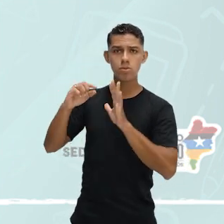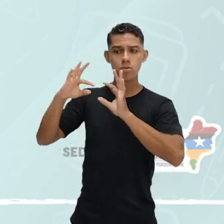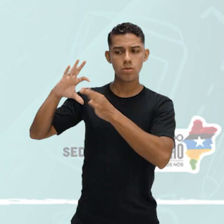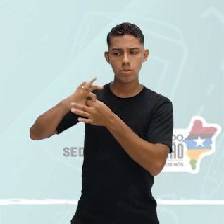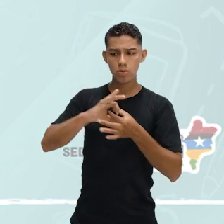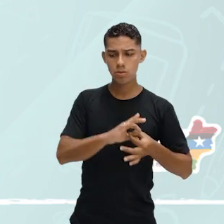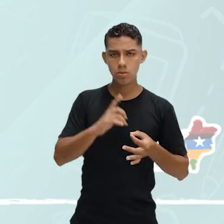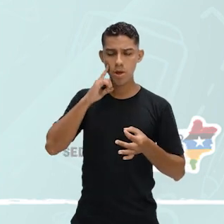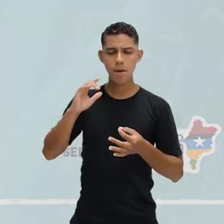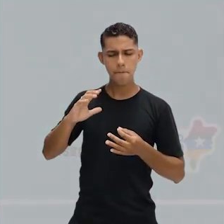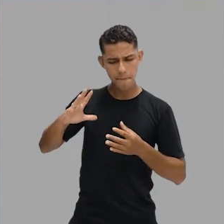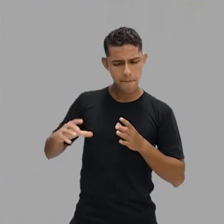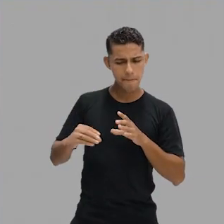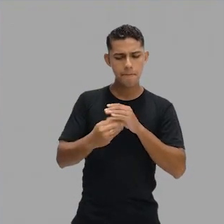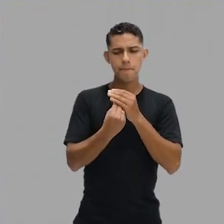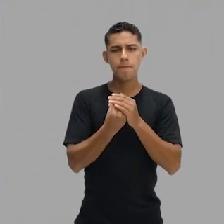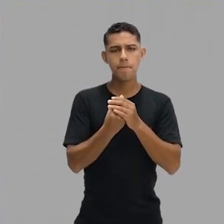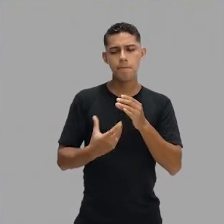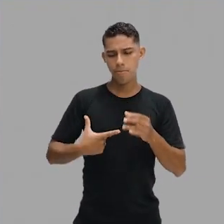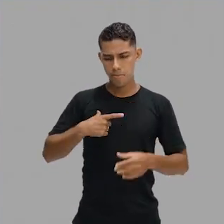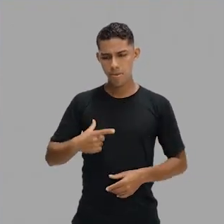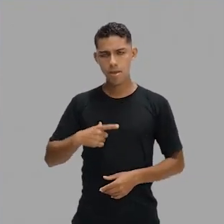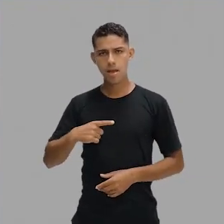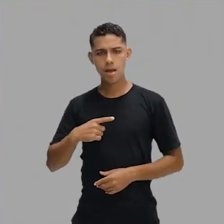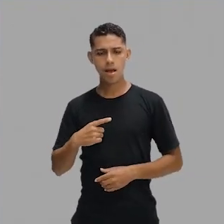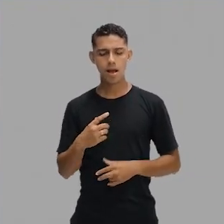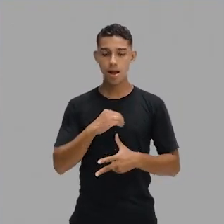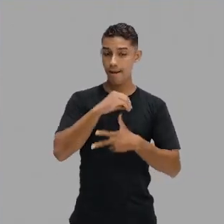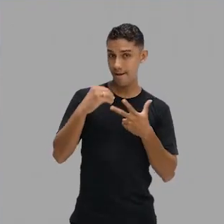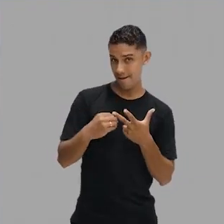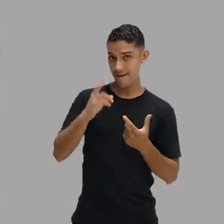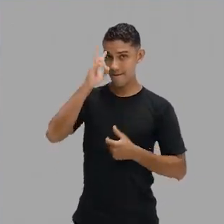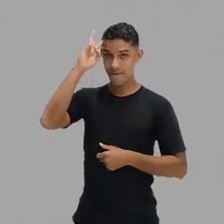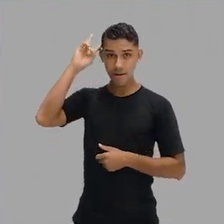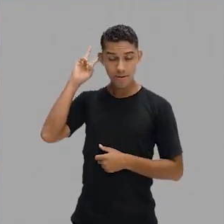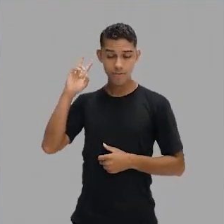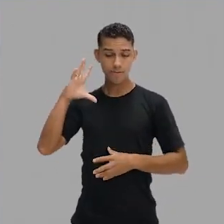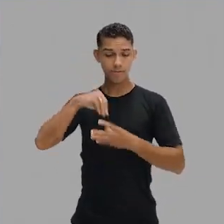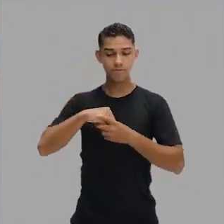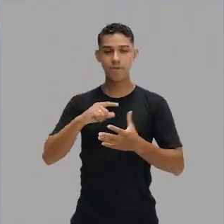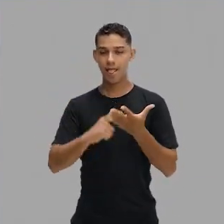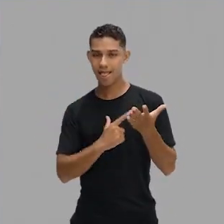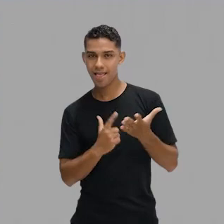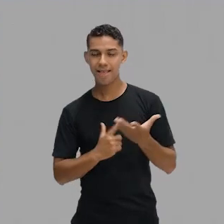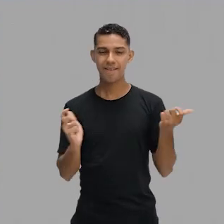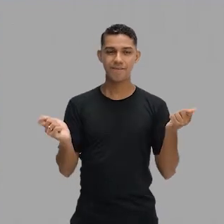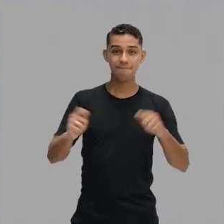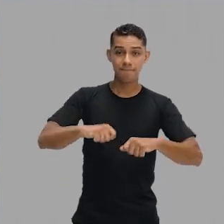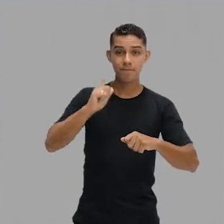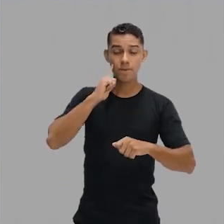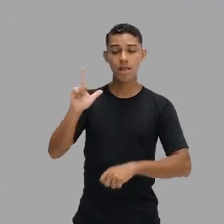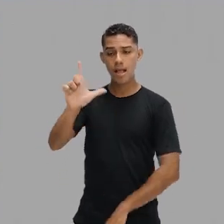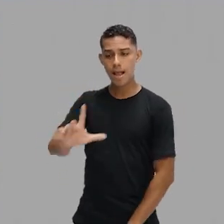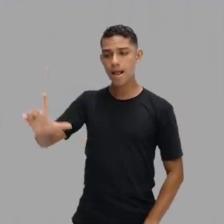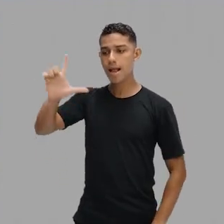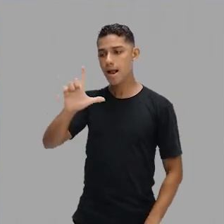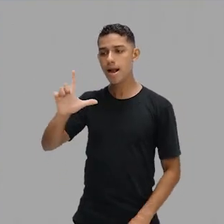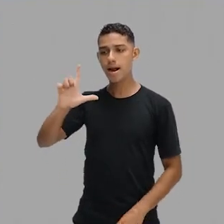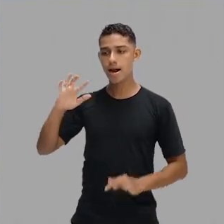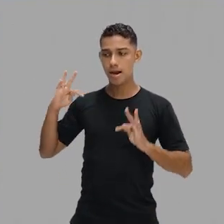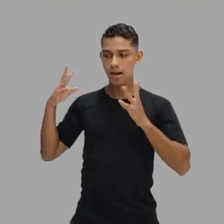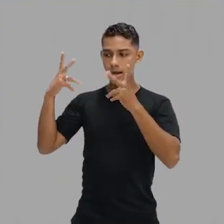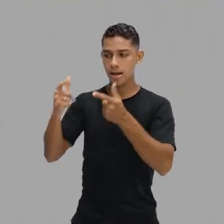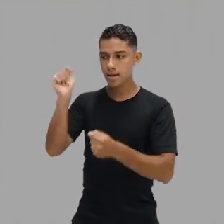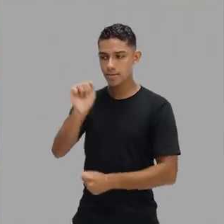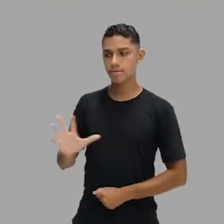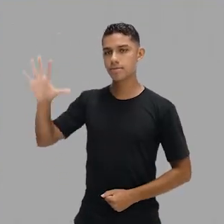os nossos vestibulares, para os nossos livros, e dentro da literatura universal eles são os mais tratados em relação